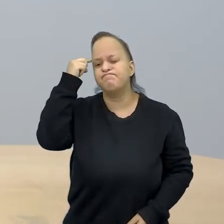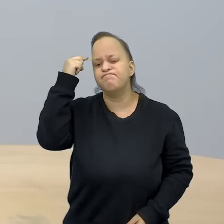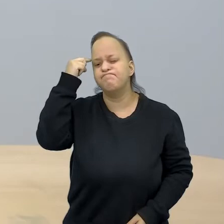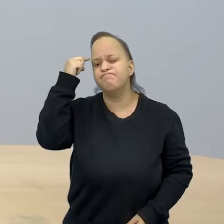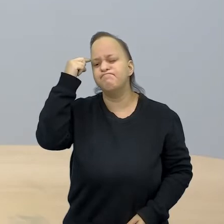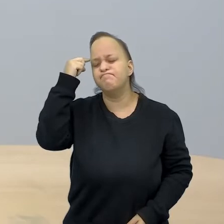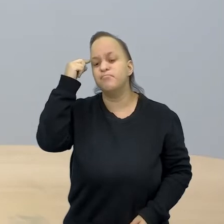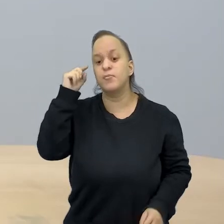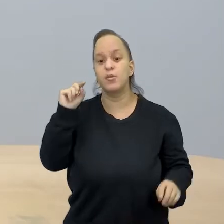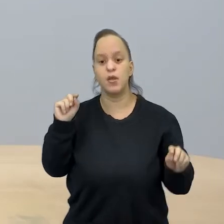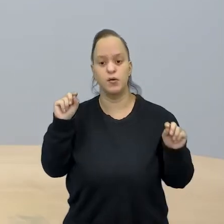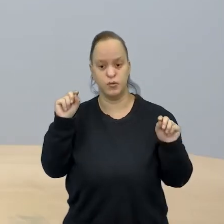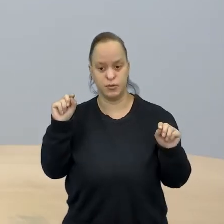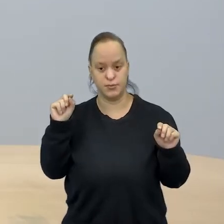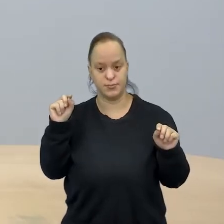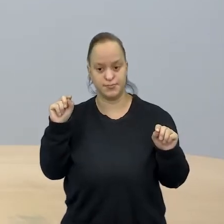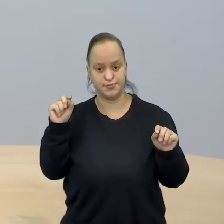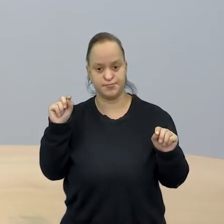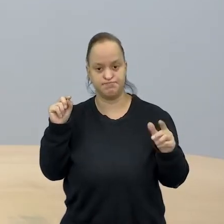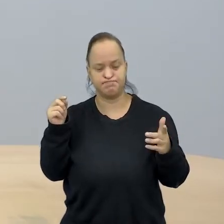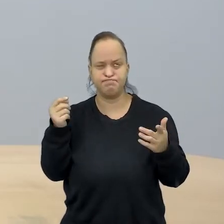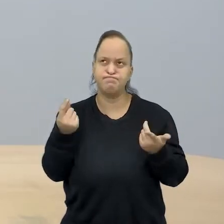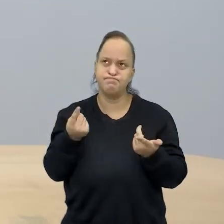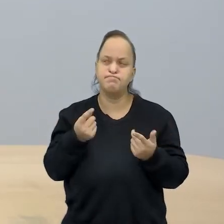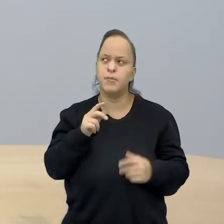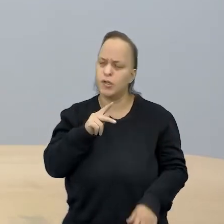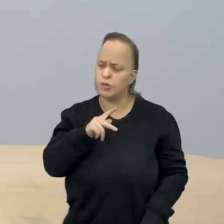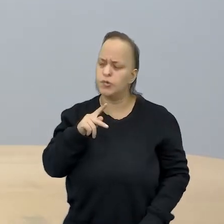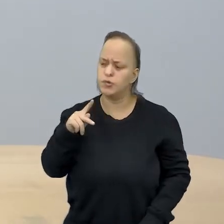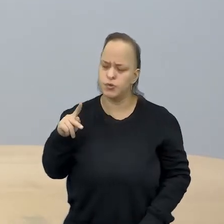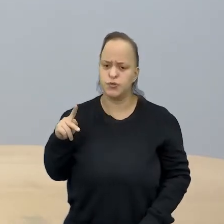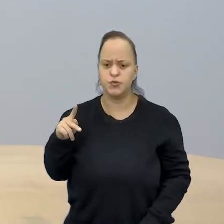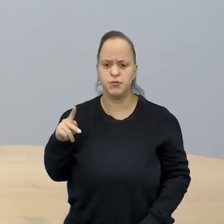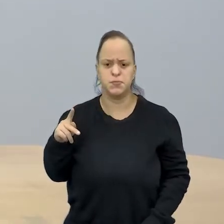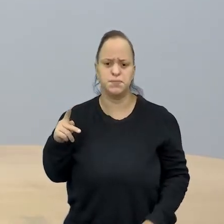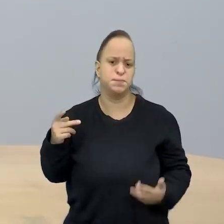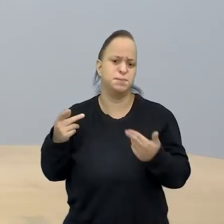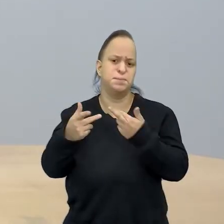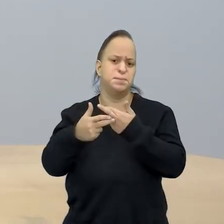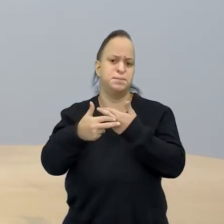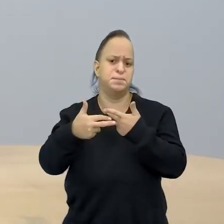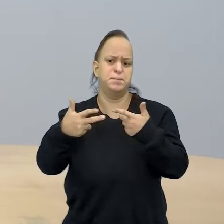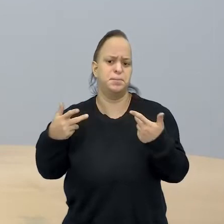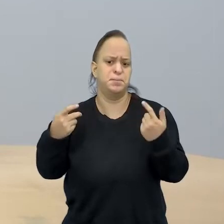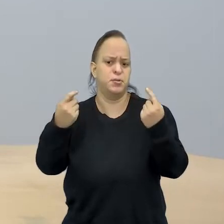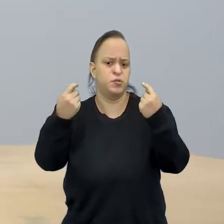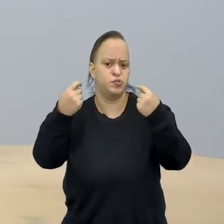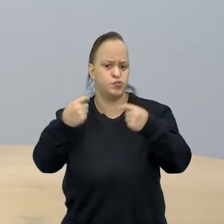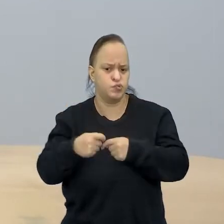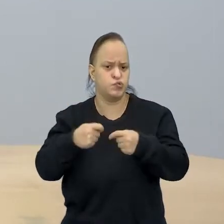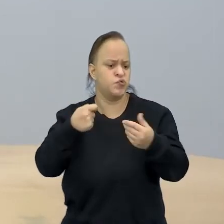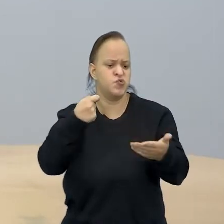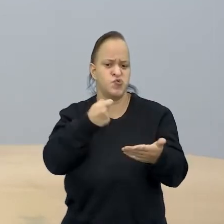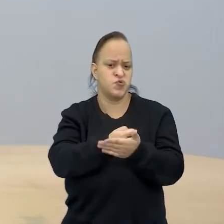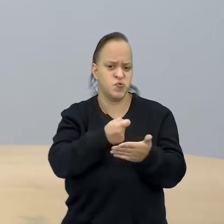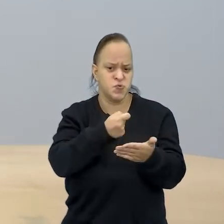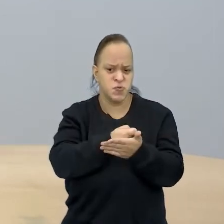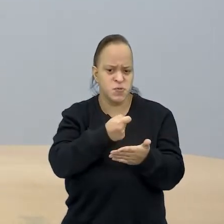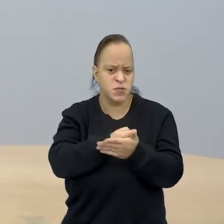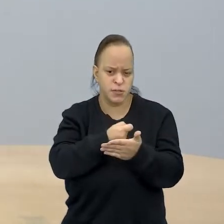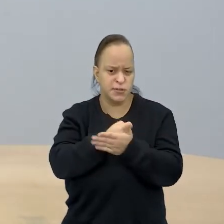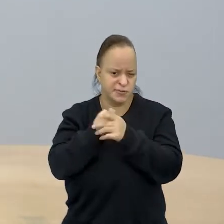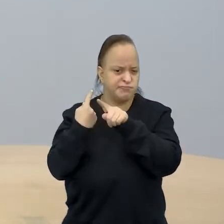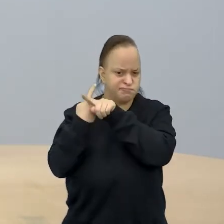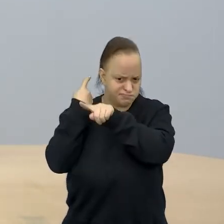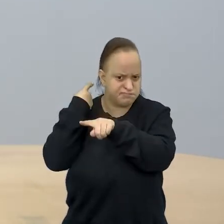seguinte. Professora, perante todas as possibilidades de punição que existiam